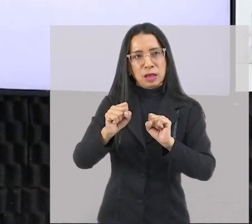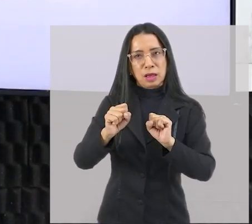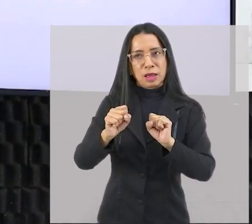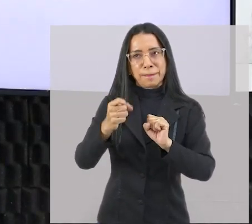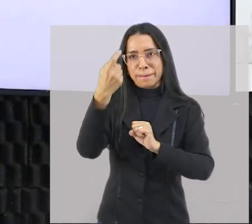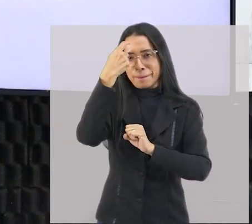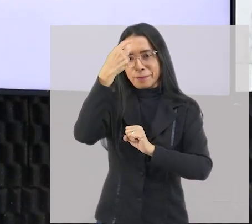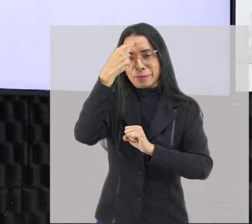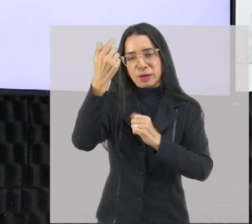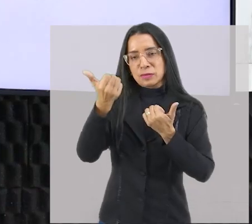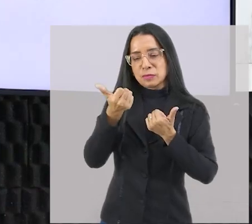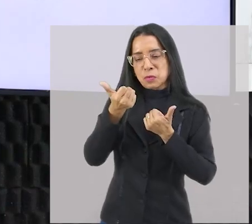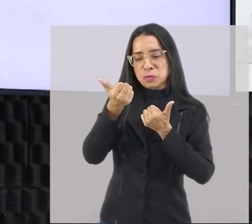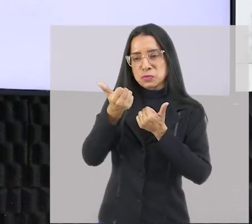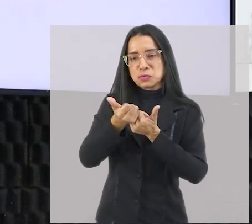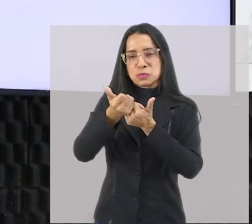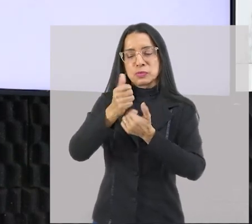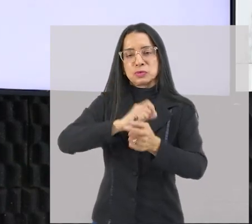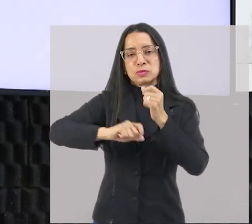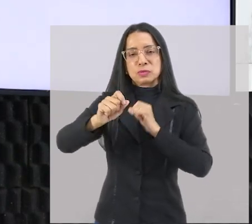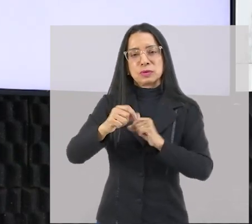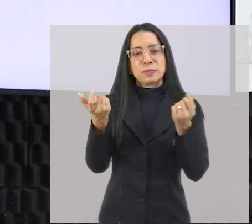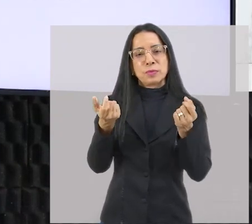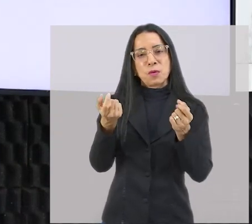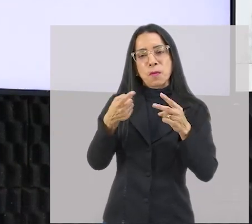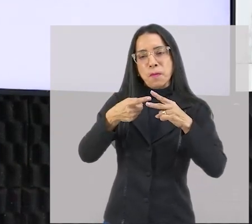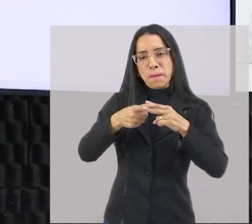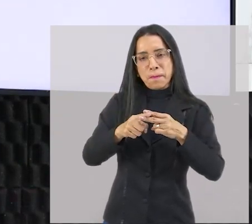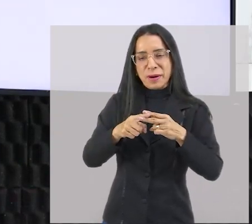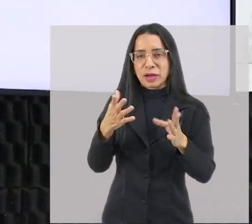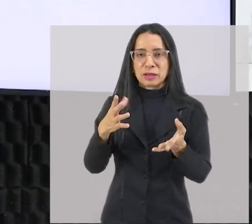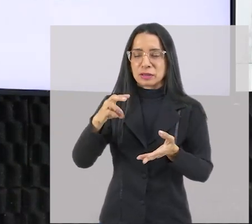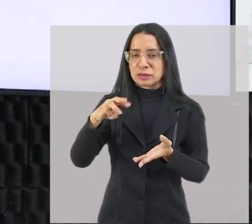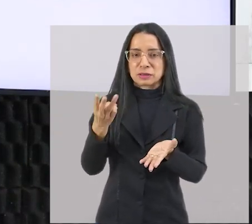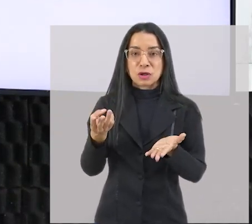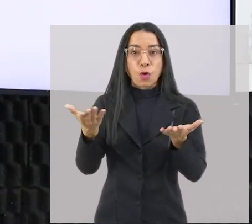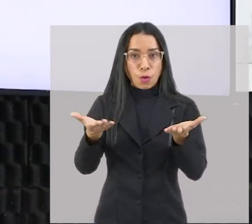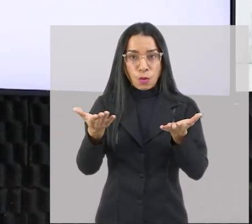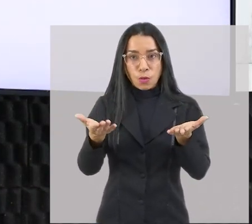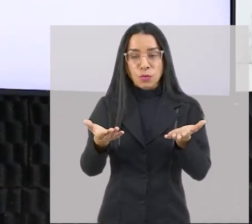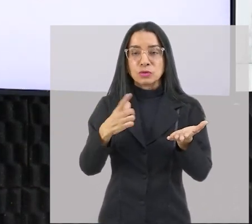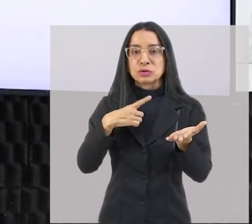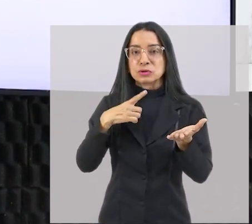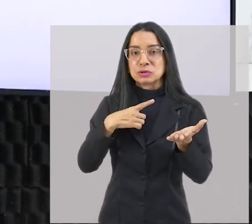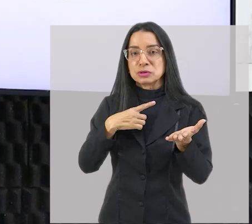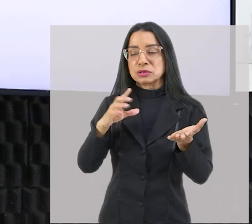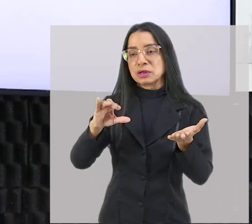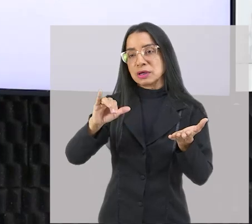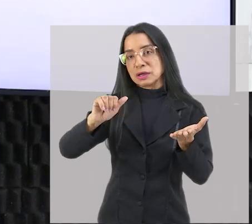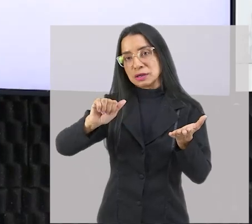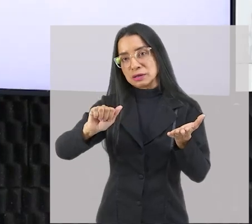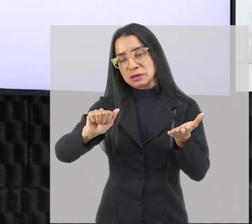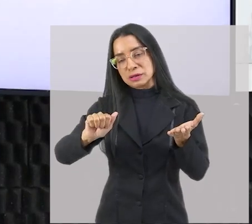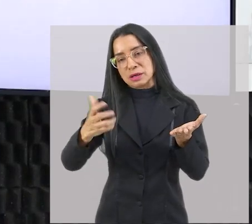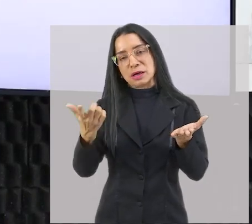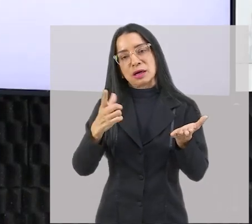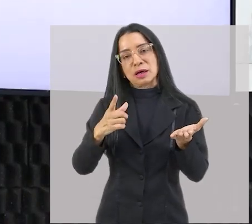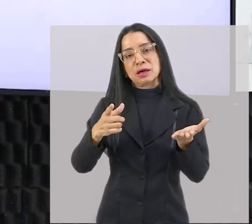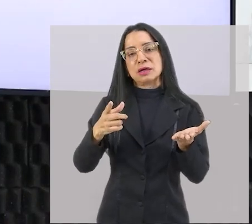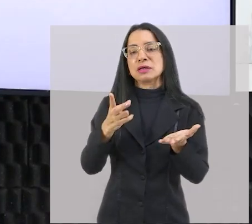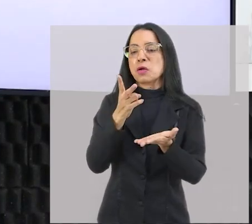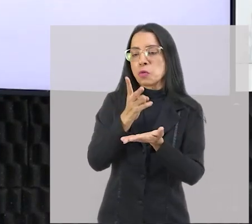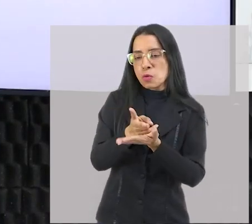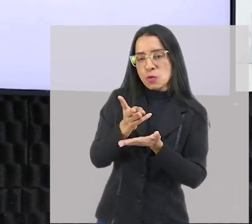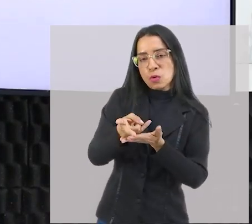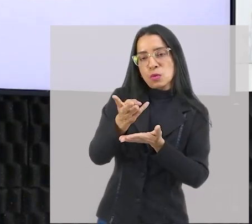máquinas. Bom, a gente está com inteligência artificial e a discussão continua. Estamos quase beirando aí uns 50